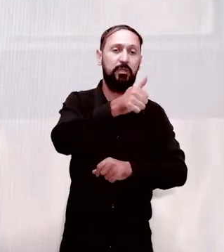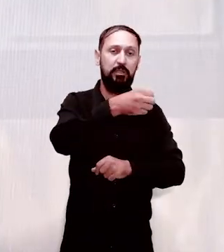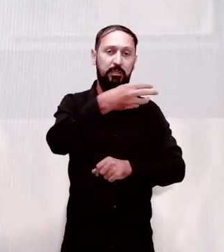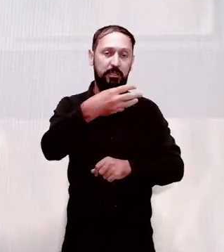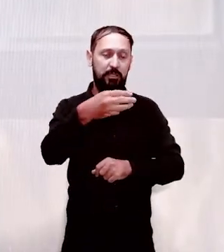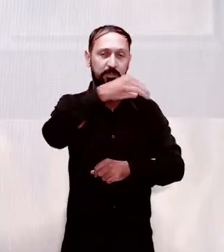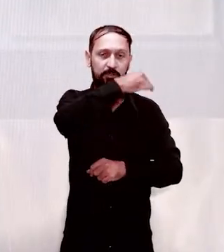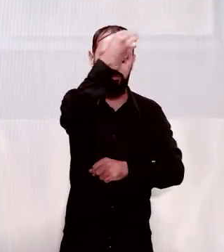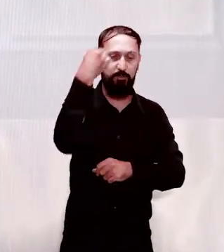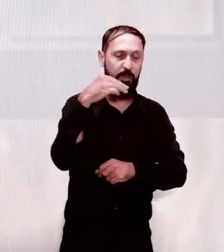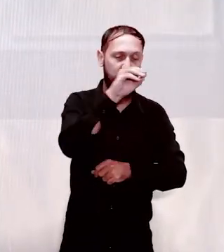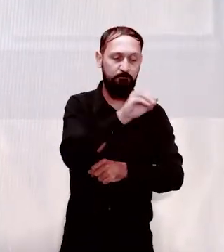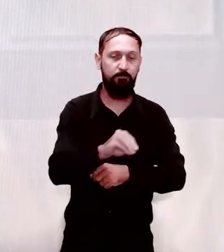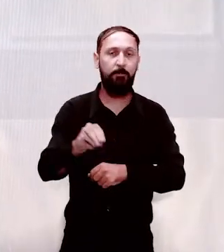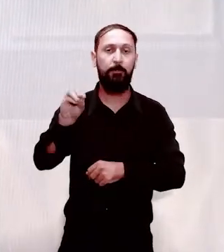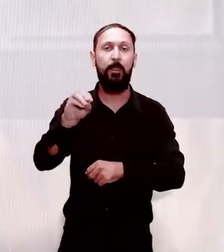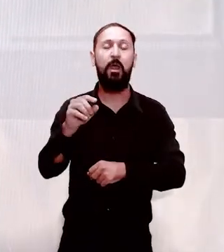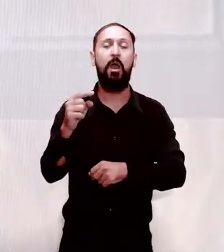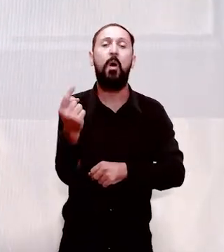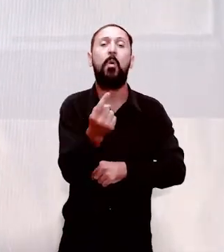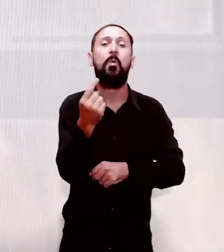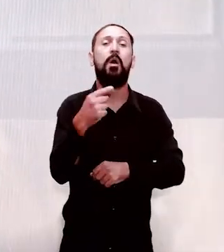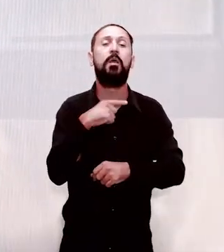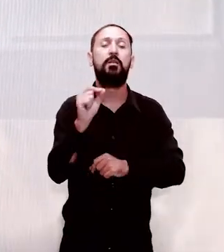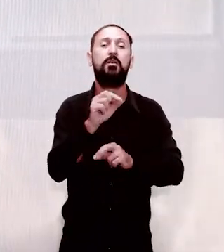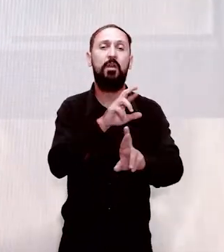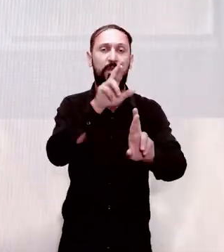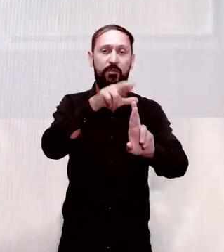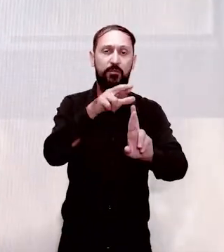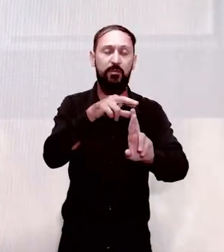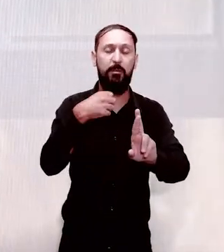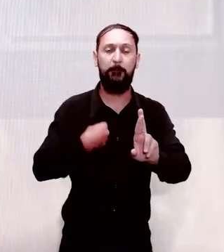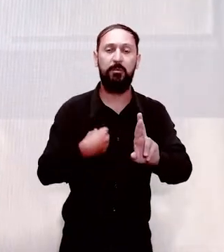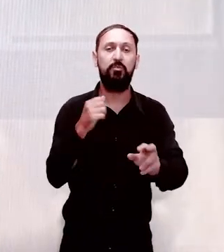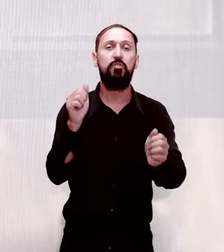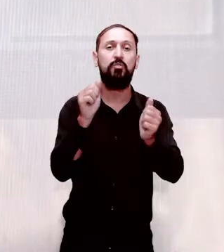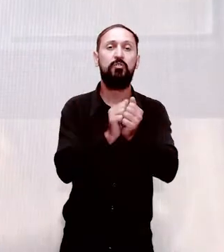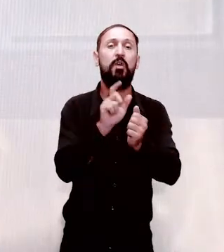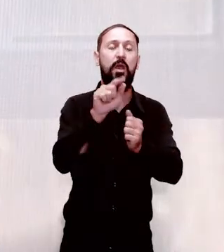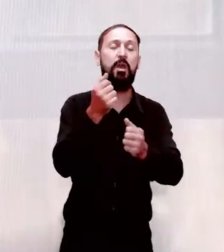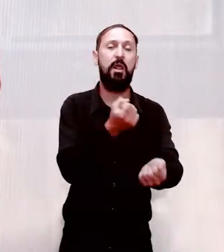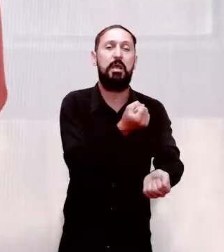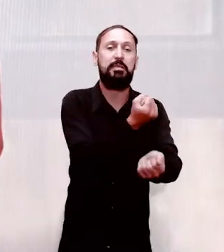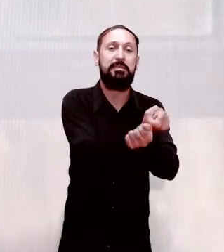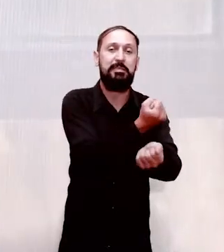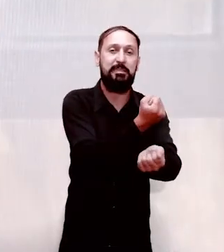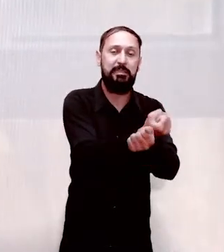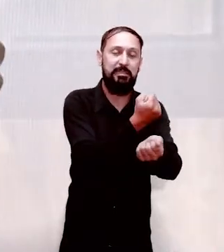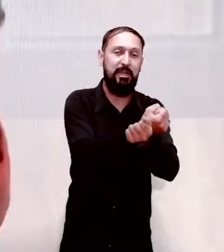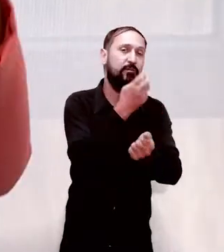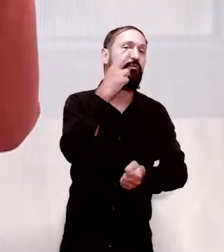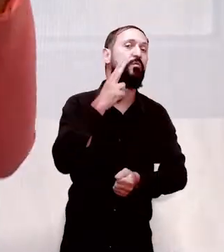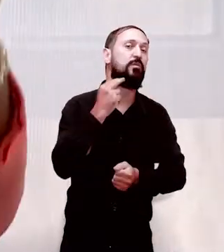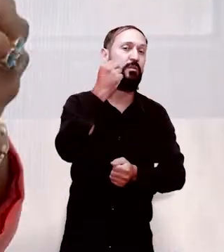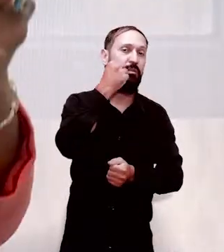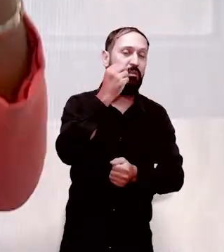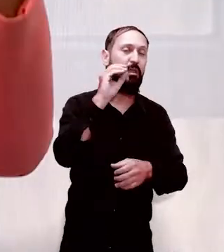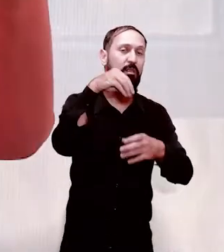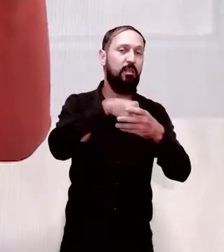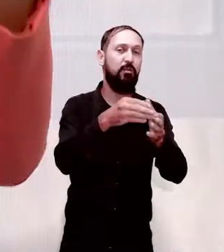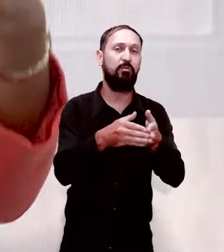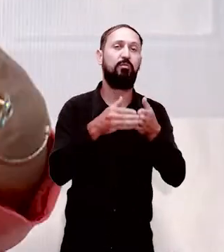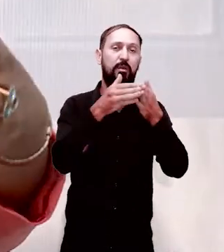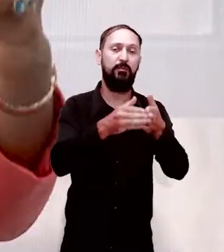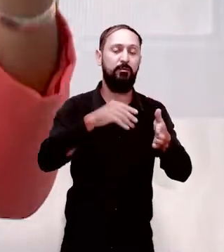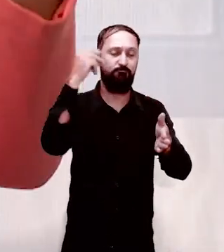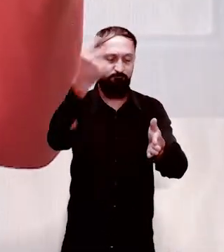do 13 de maio. Para nós, negros e negras, a única referência que a gente tinha do nosso pertencimento eram os escravos negros